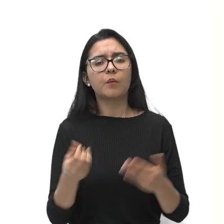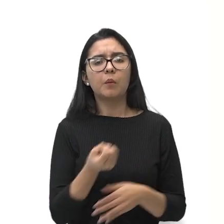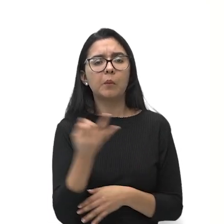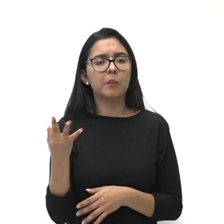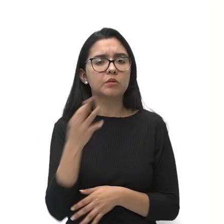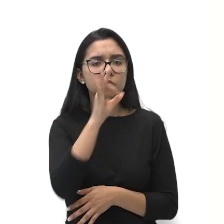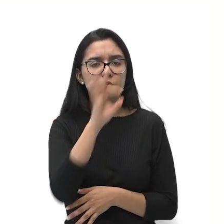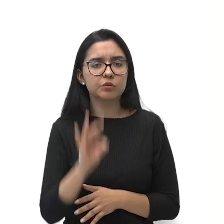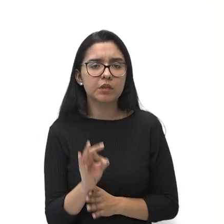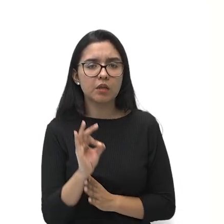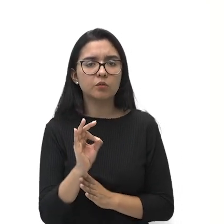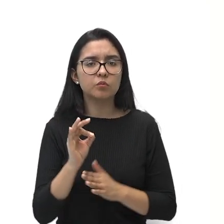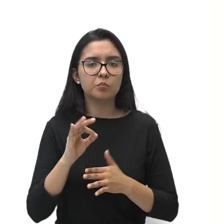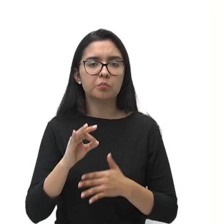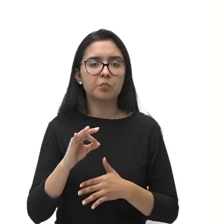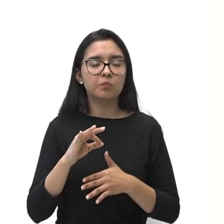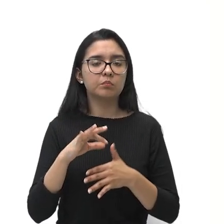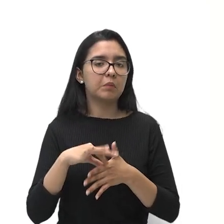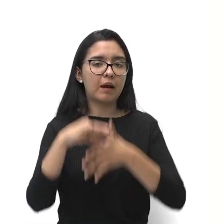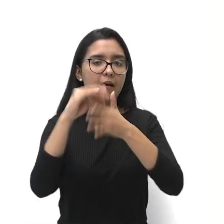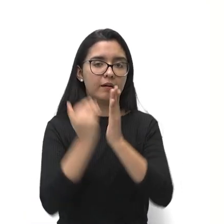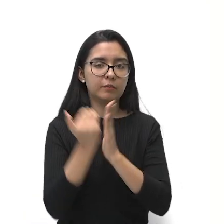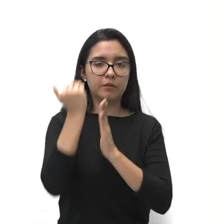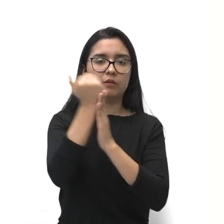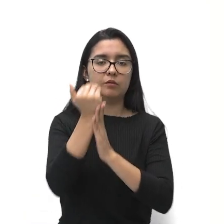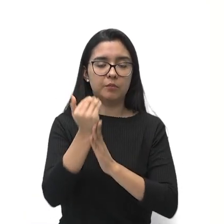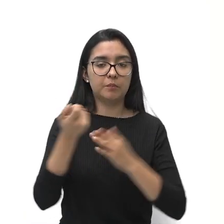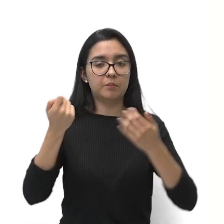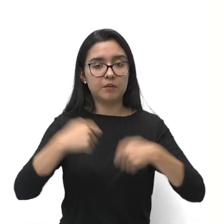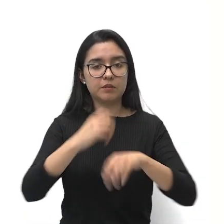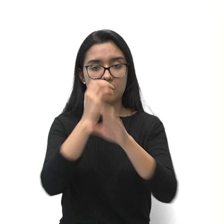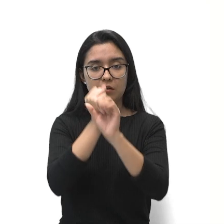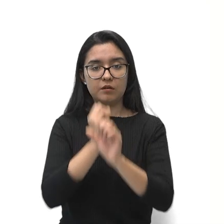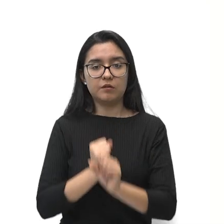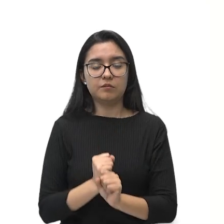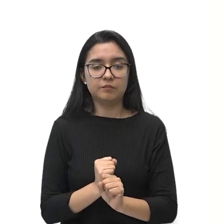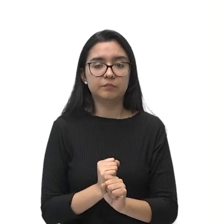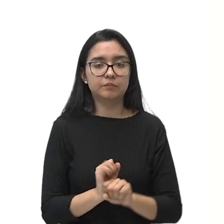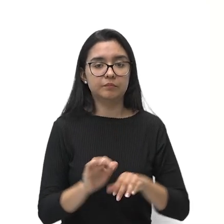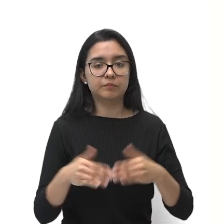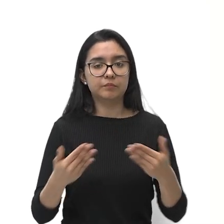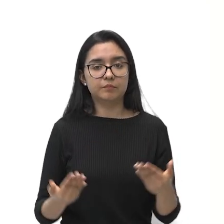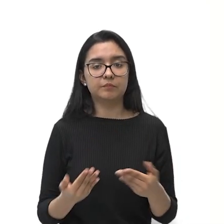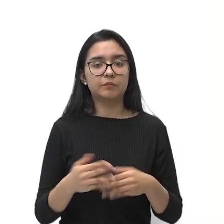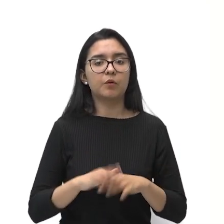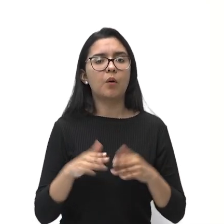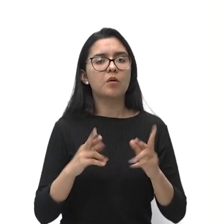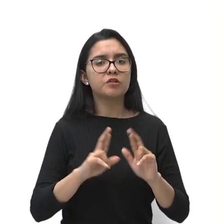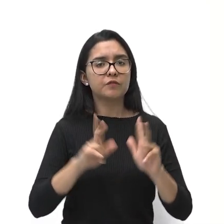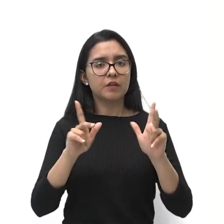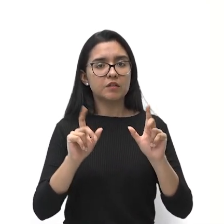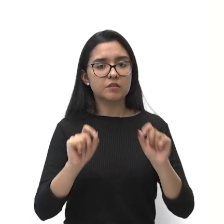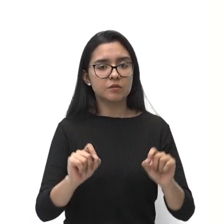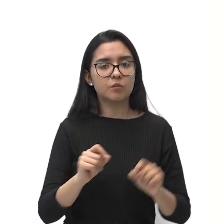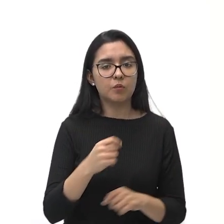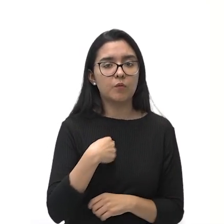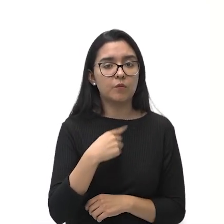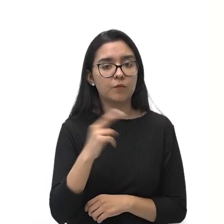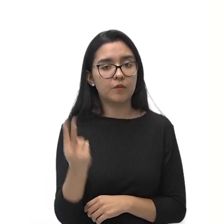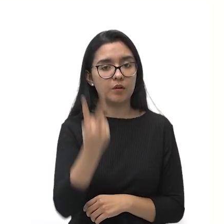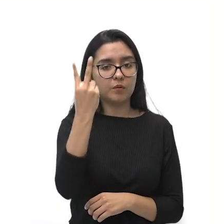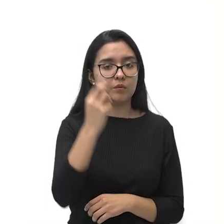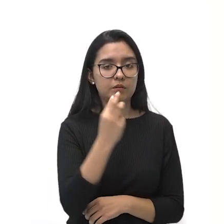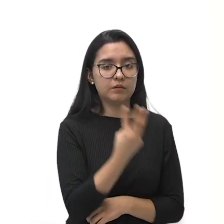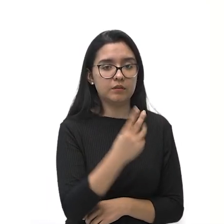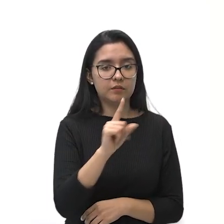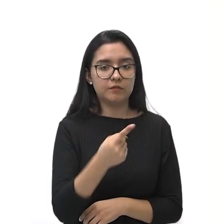aumentou determinado produto, a gente vai fazer isso daqui, né? Pega a diferença entre preços, calcula o que é a diferença. É o